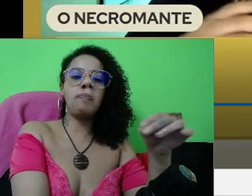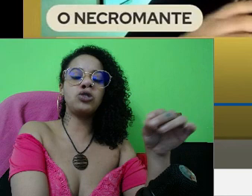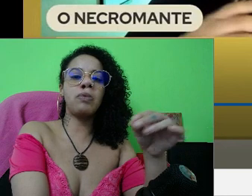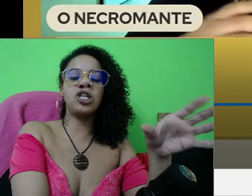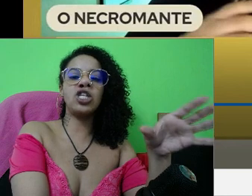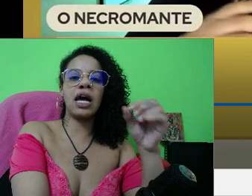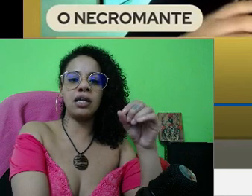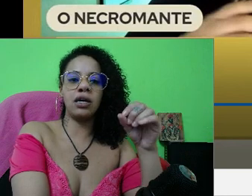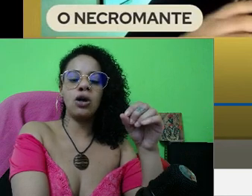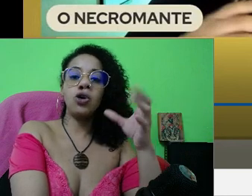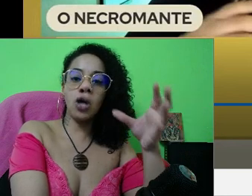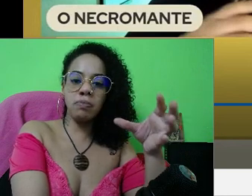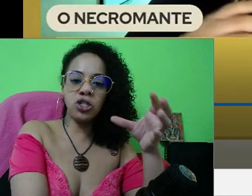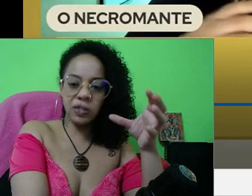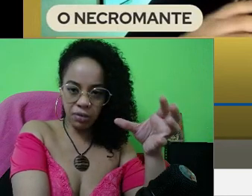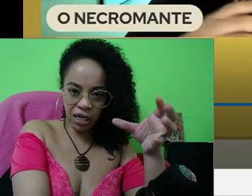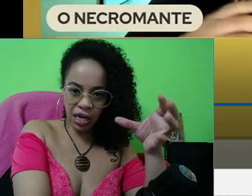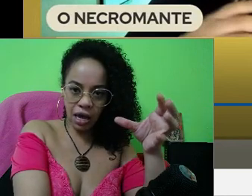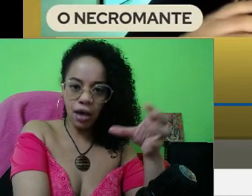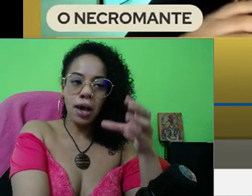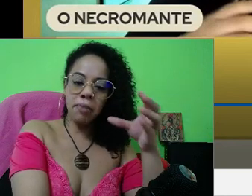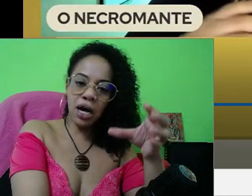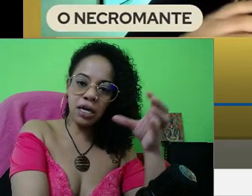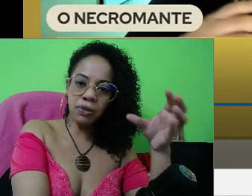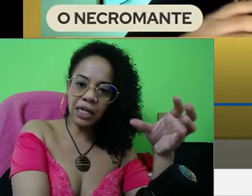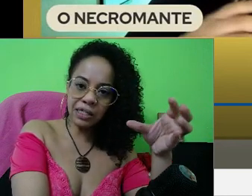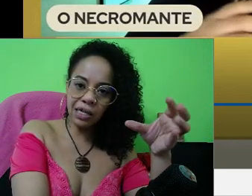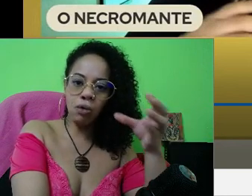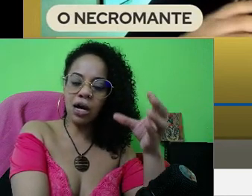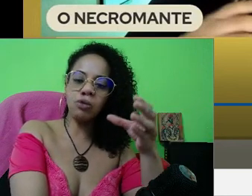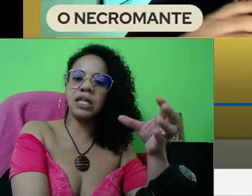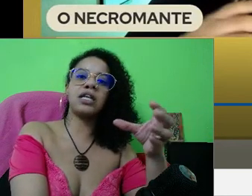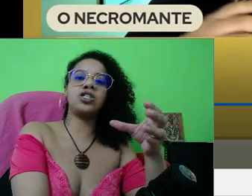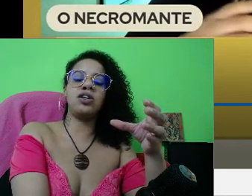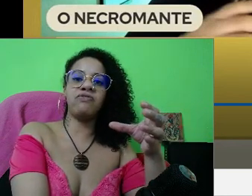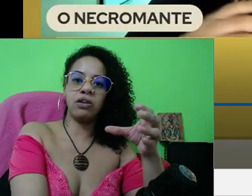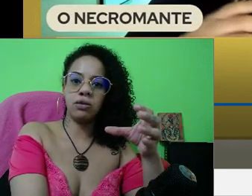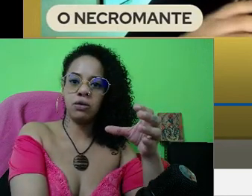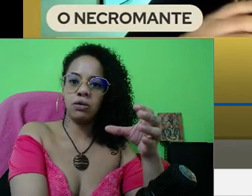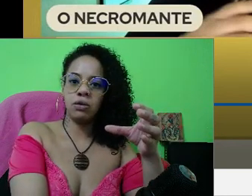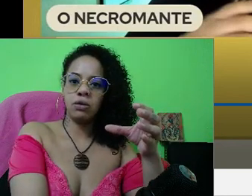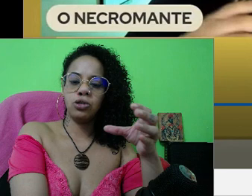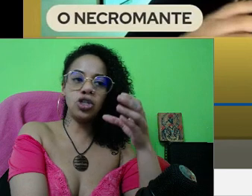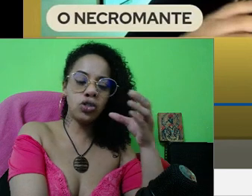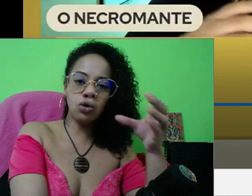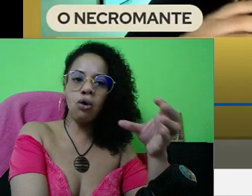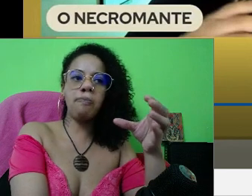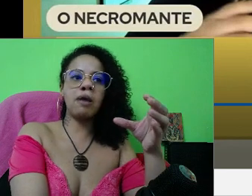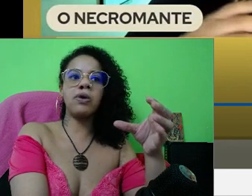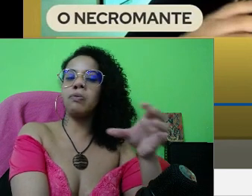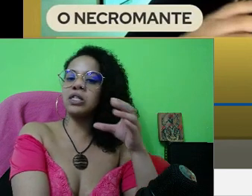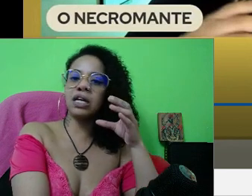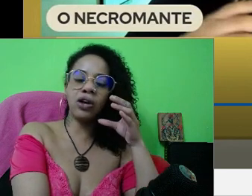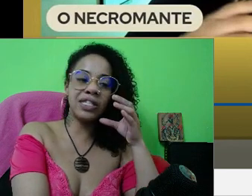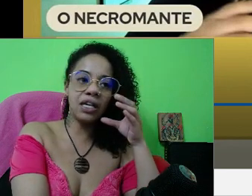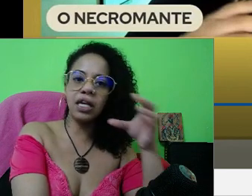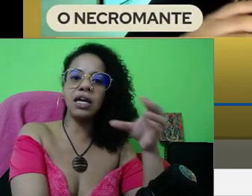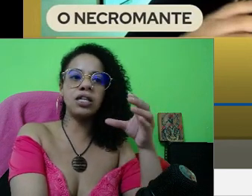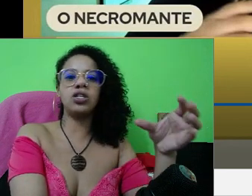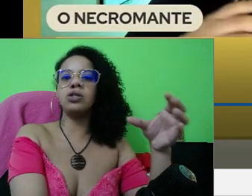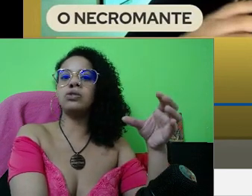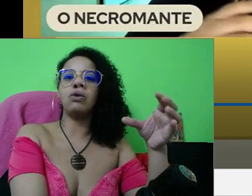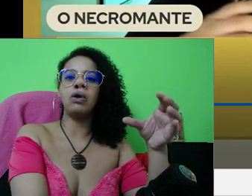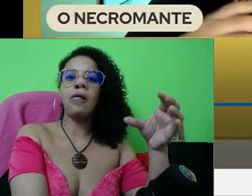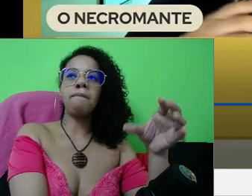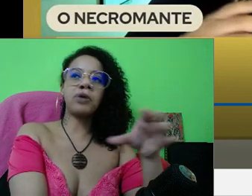direcionou pessoalmente nada o nome disso sabe o que quer manipulação argumentativa Desculpa mano mas é nós